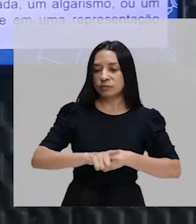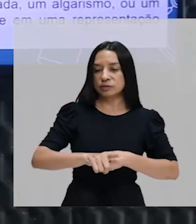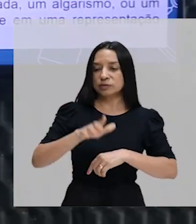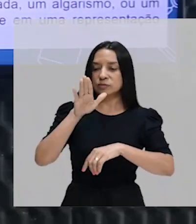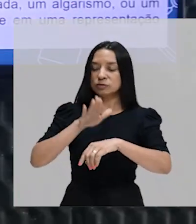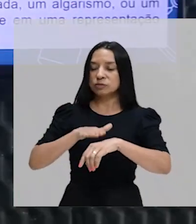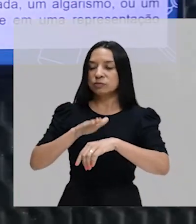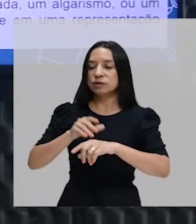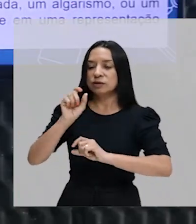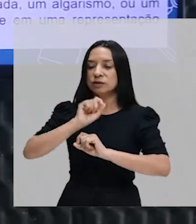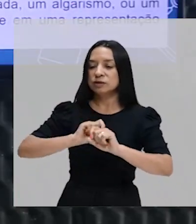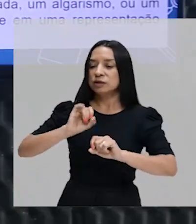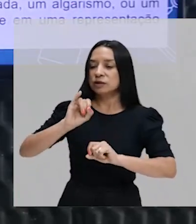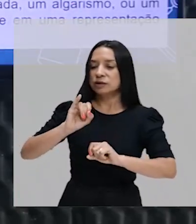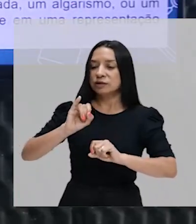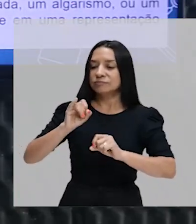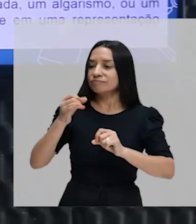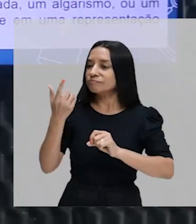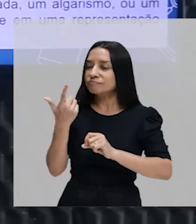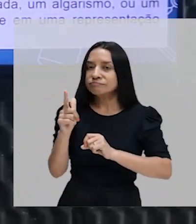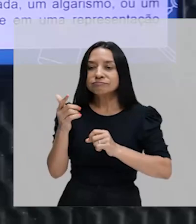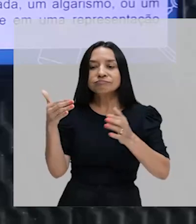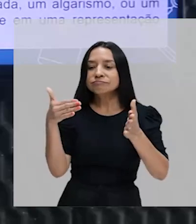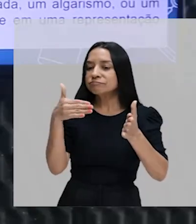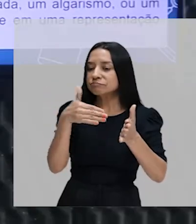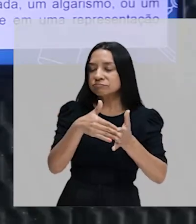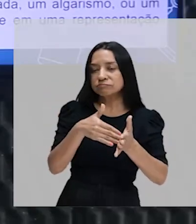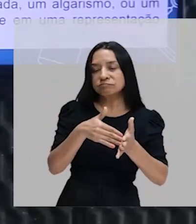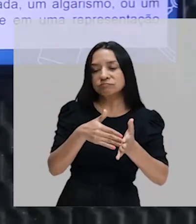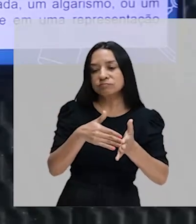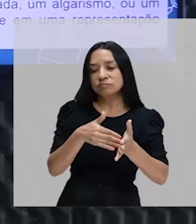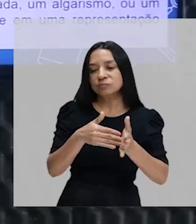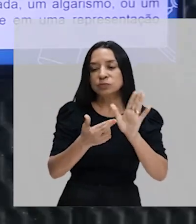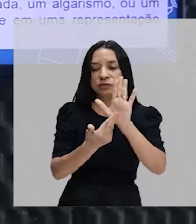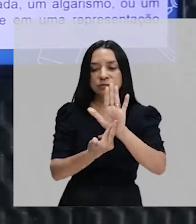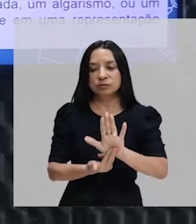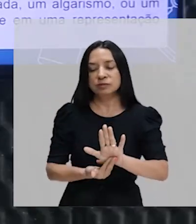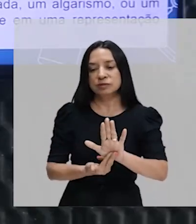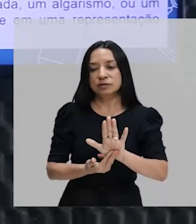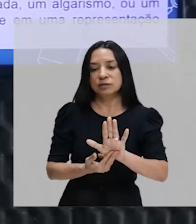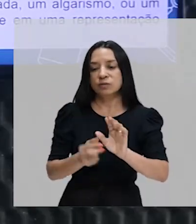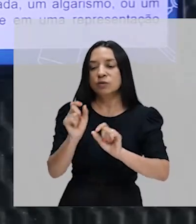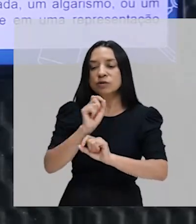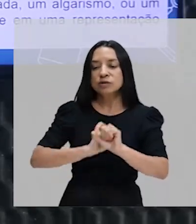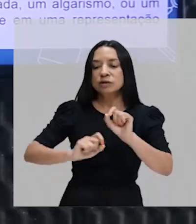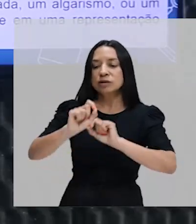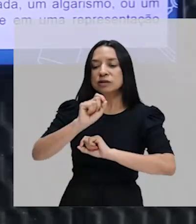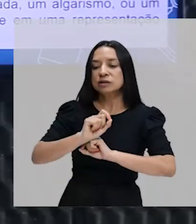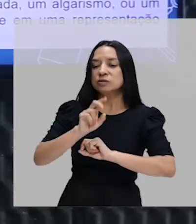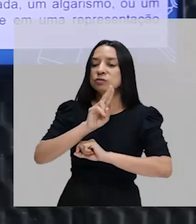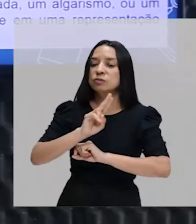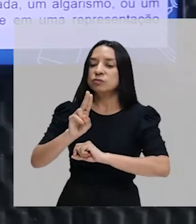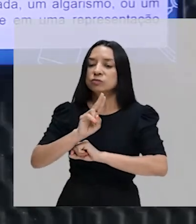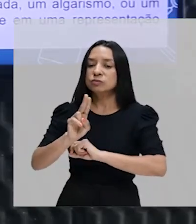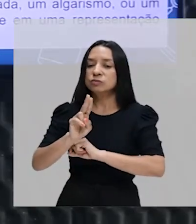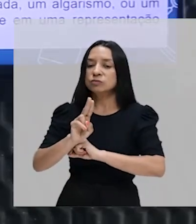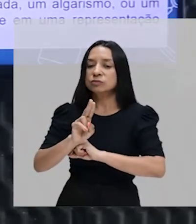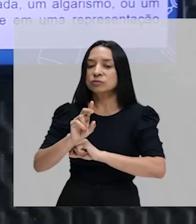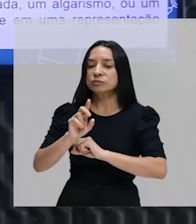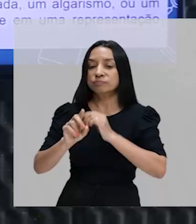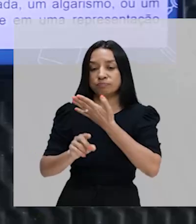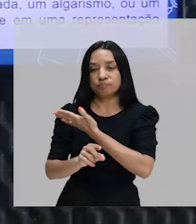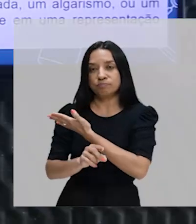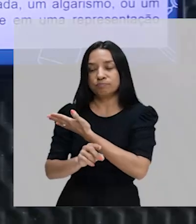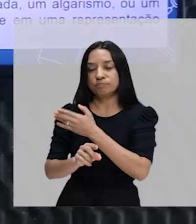chamada de infinita, né, para essa representação. E aí, isso nós damos nome de